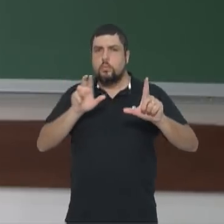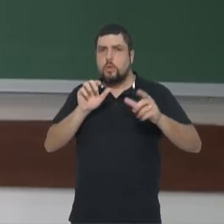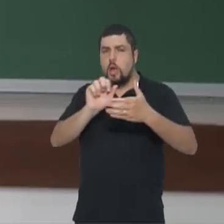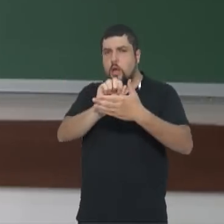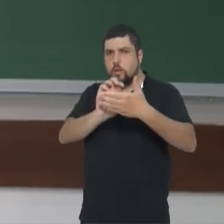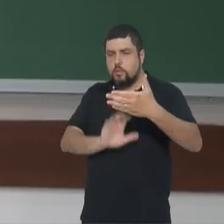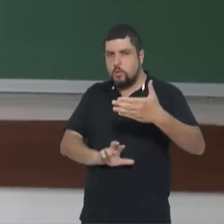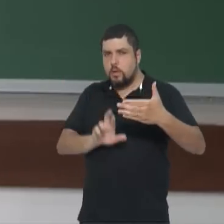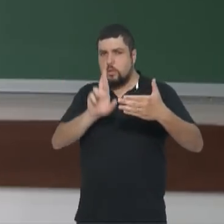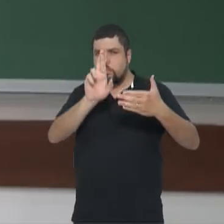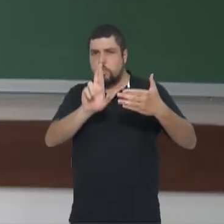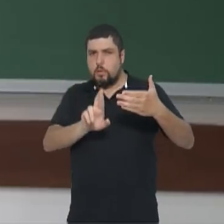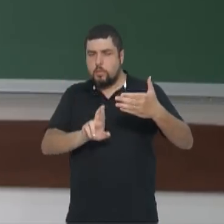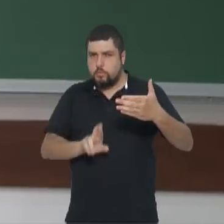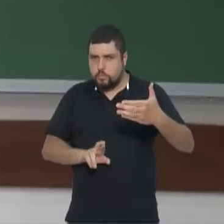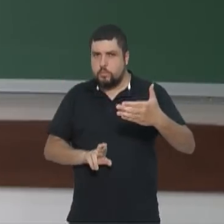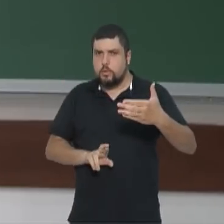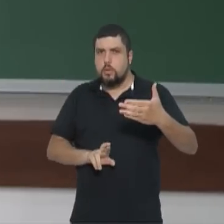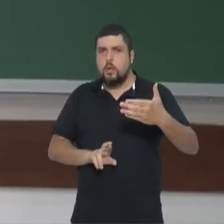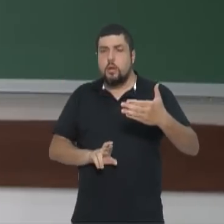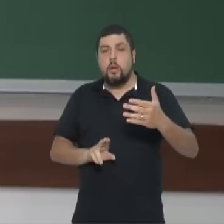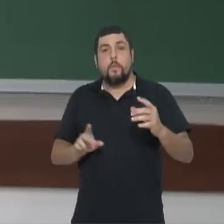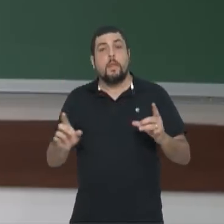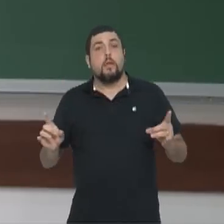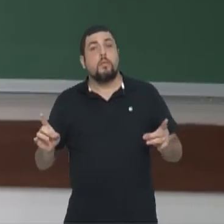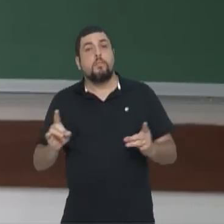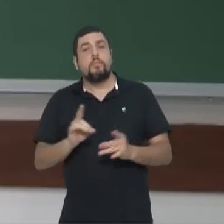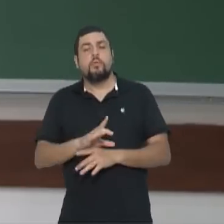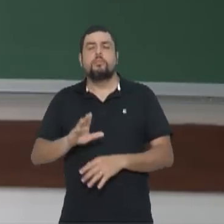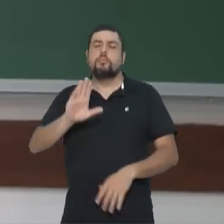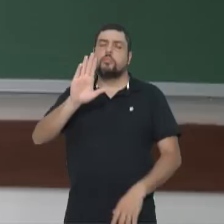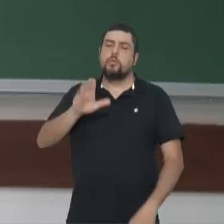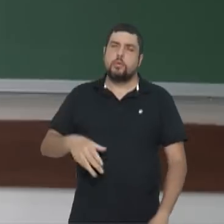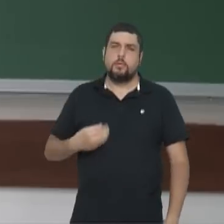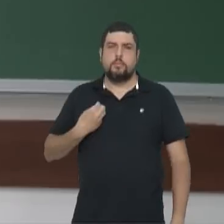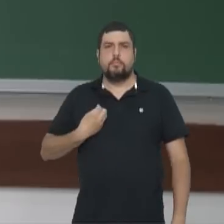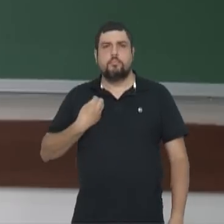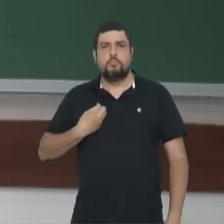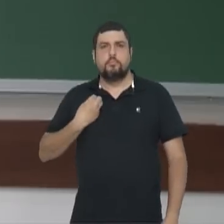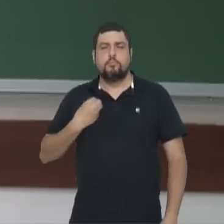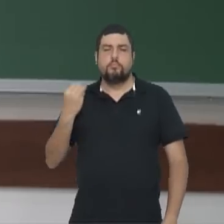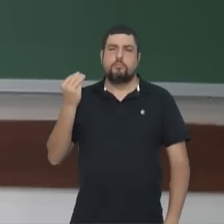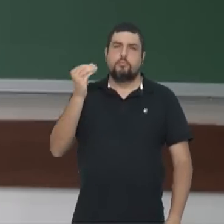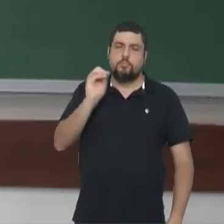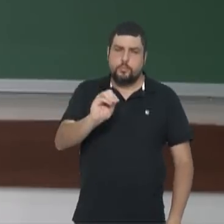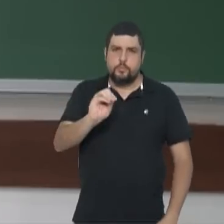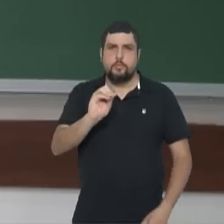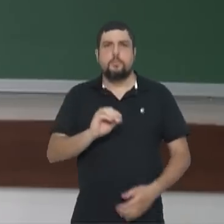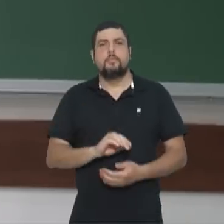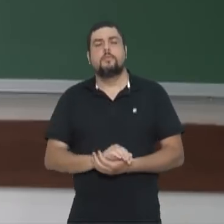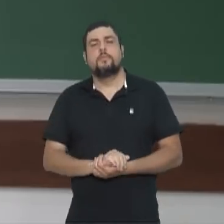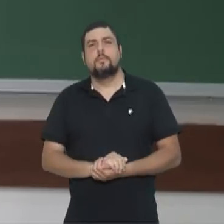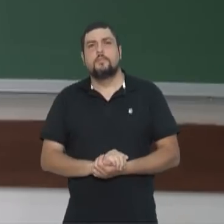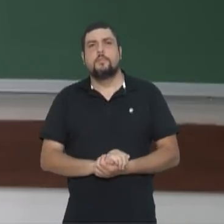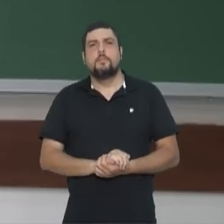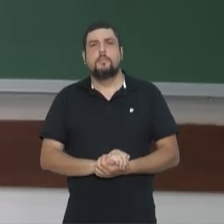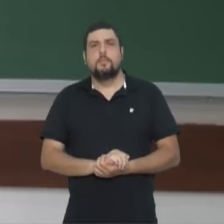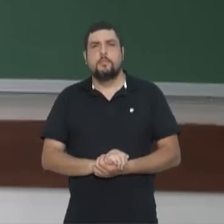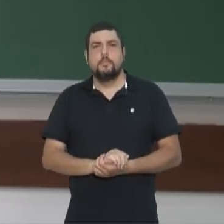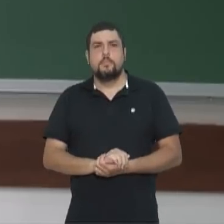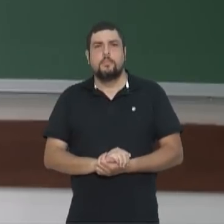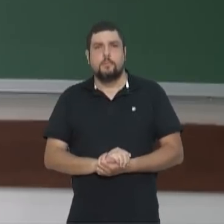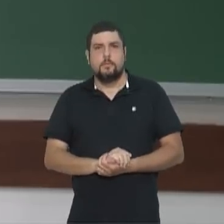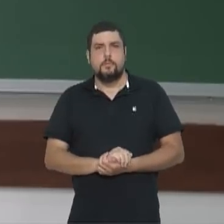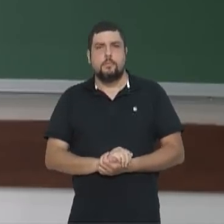àquela atividade obrigatória e aí sim, vocês então já estão com a participação de vocês